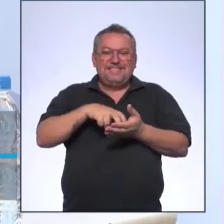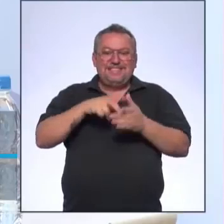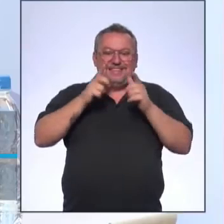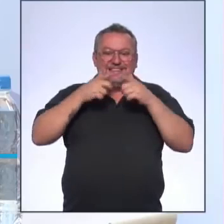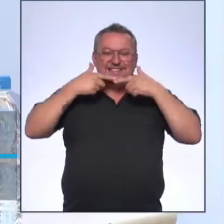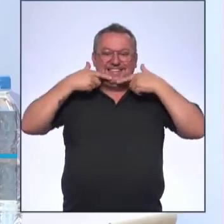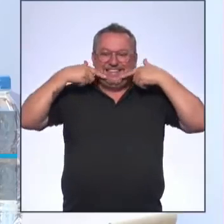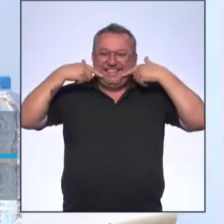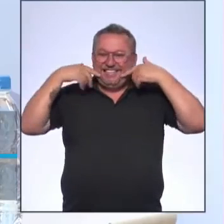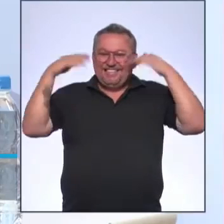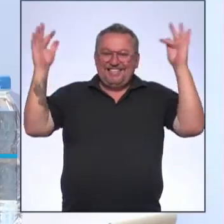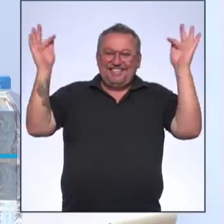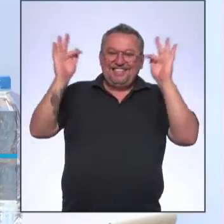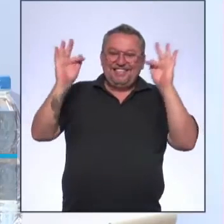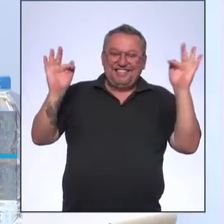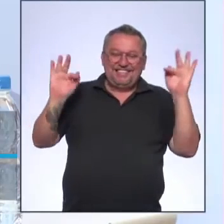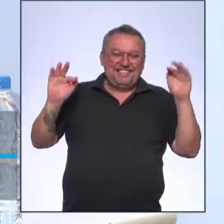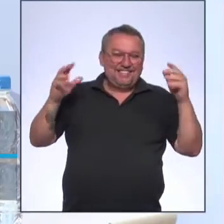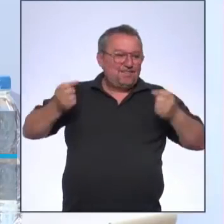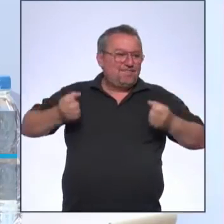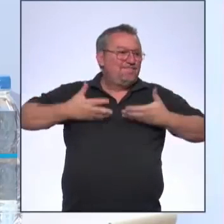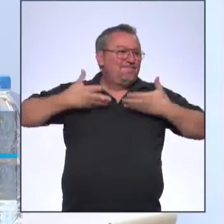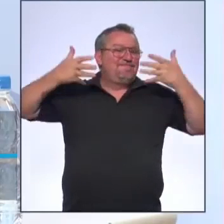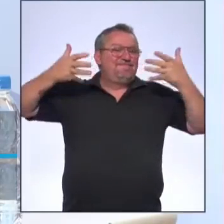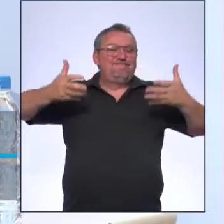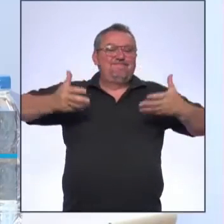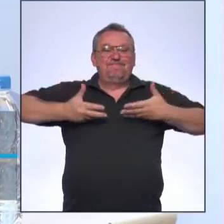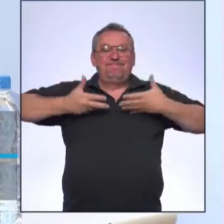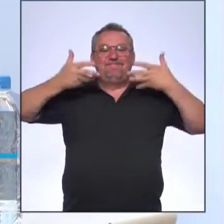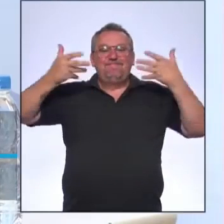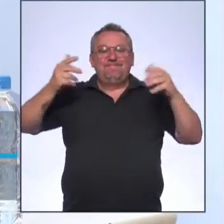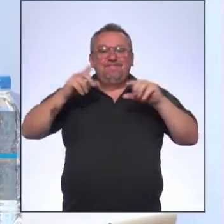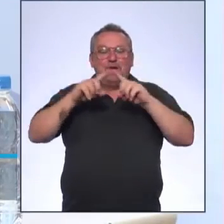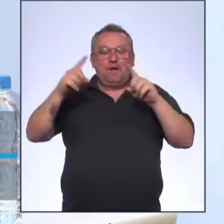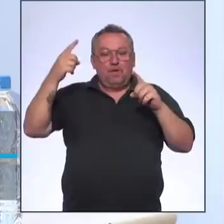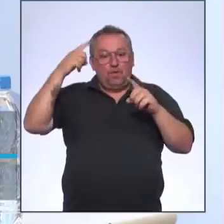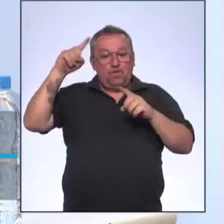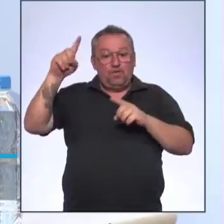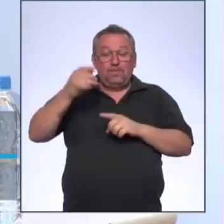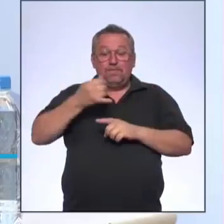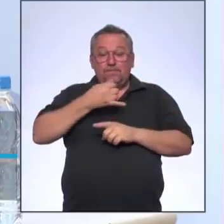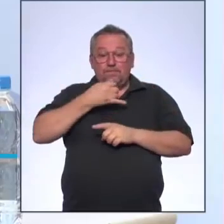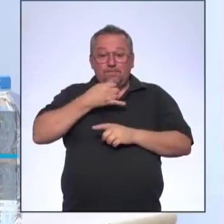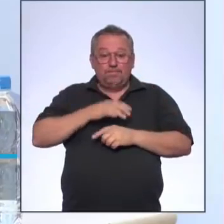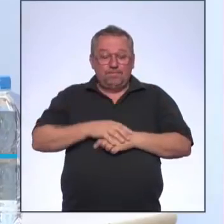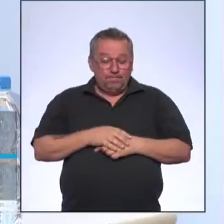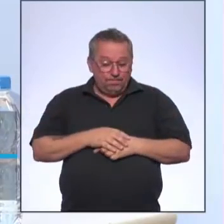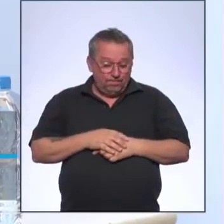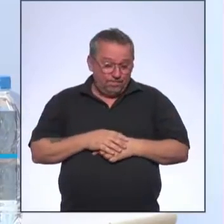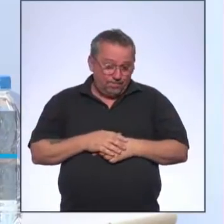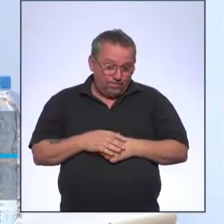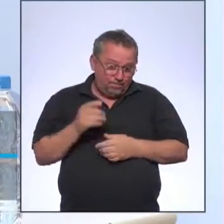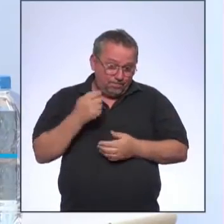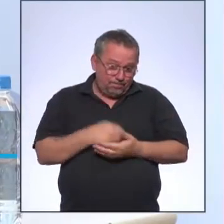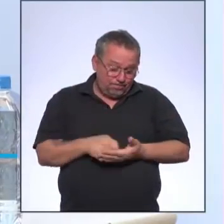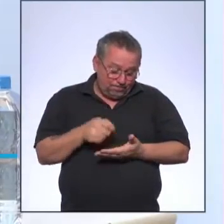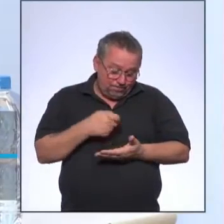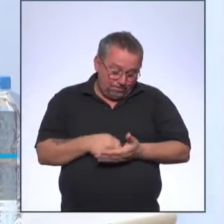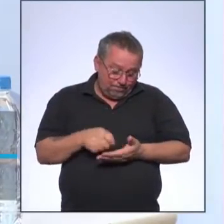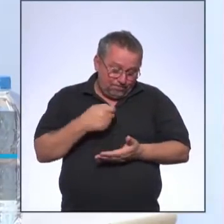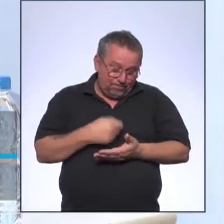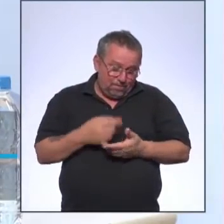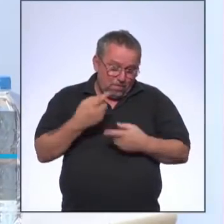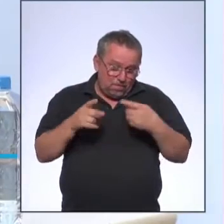aí parece que a criatividade está mais aflorada, aí a gente compõe. Os dias que a gente está triste também, né? O dia que a gente está triste também é fácil